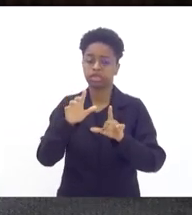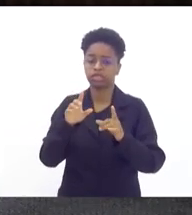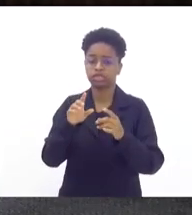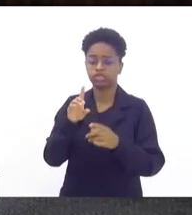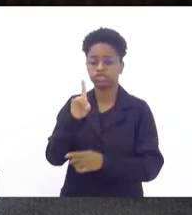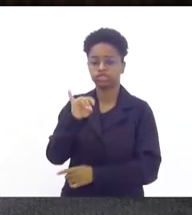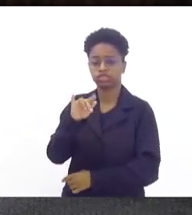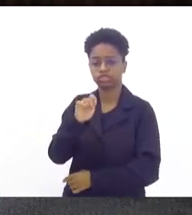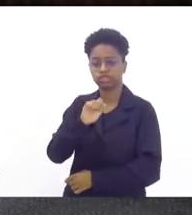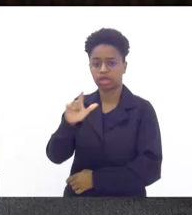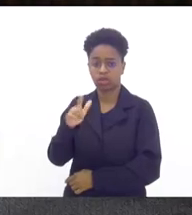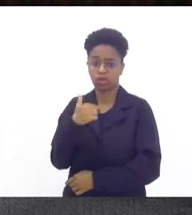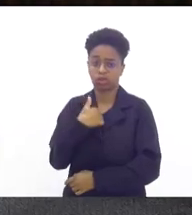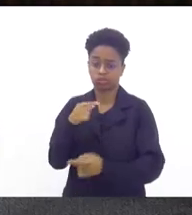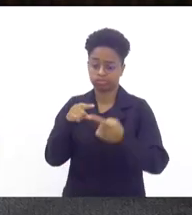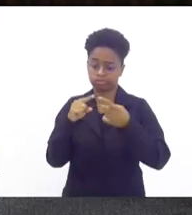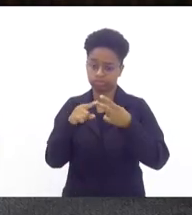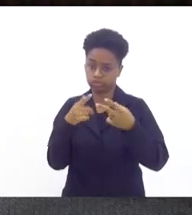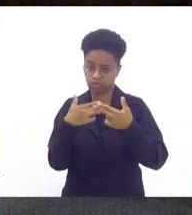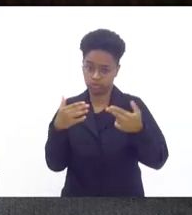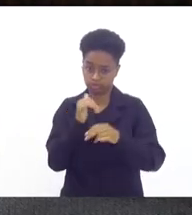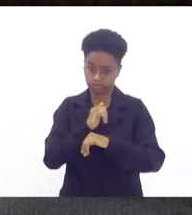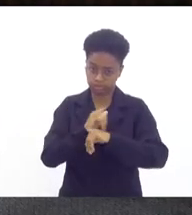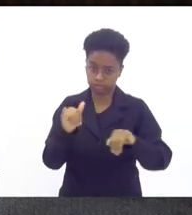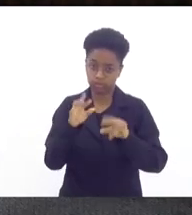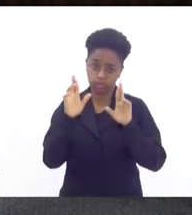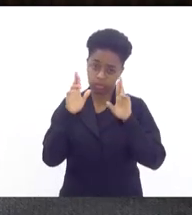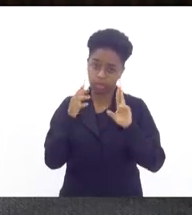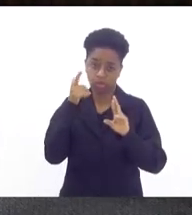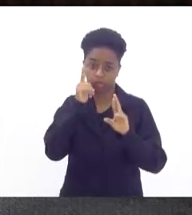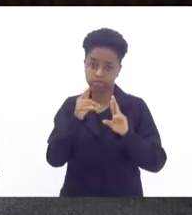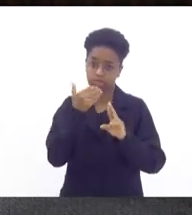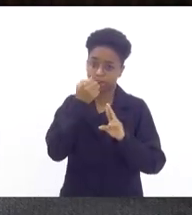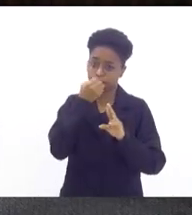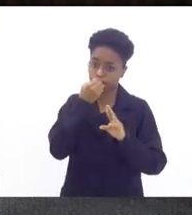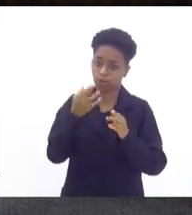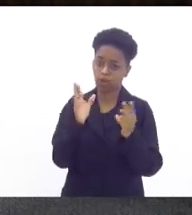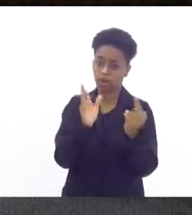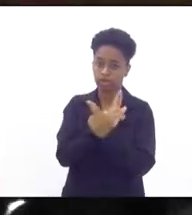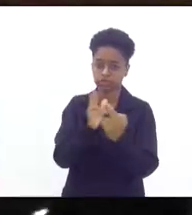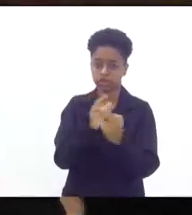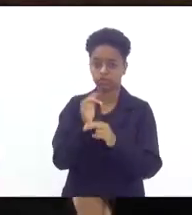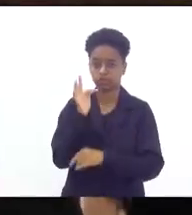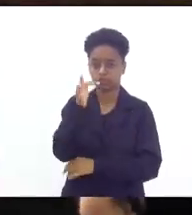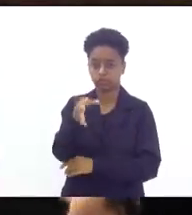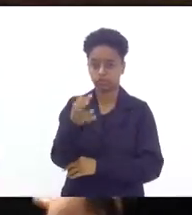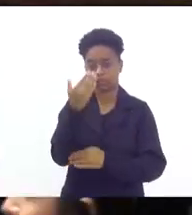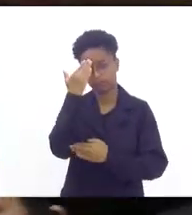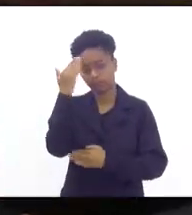espero que esse debate traga bons resultados mais na frente obrigado pela oportunidade